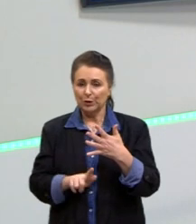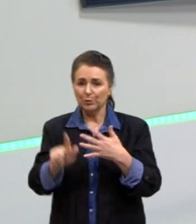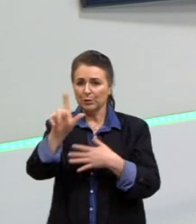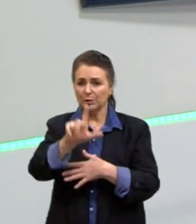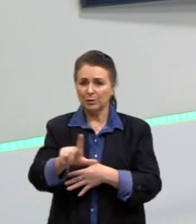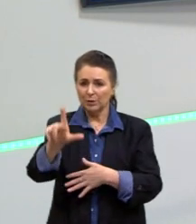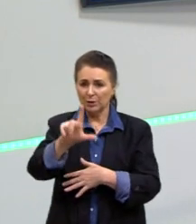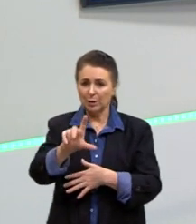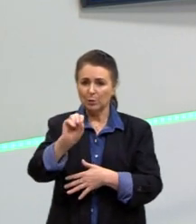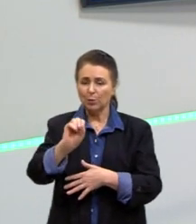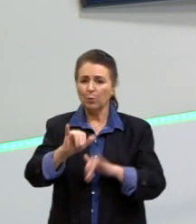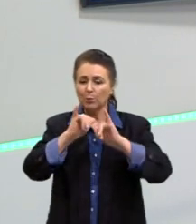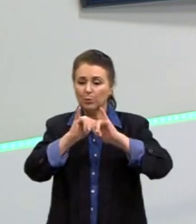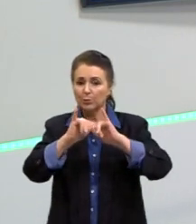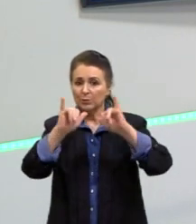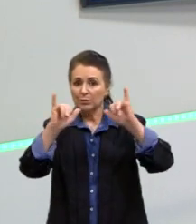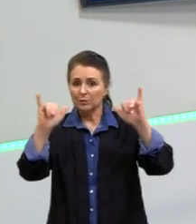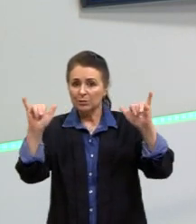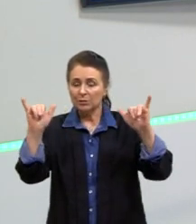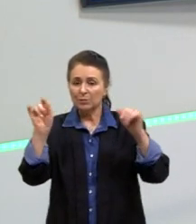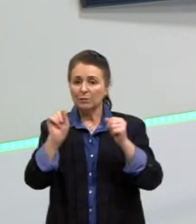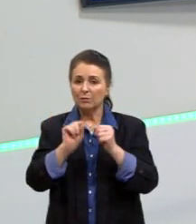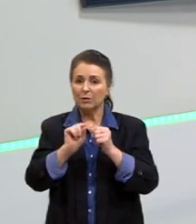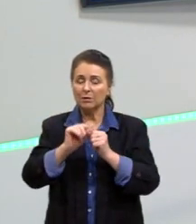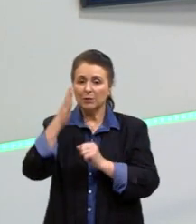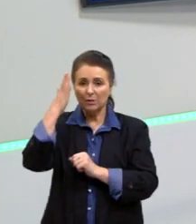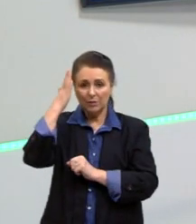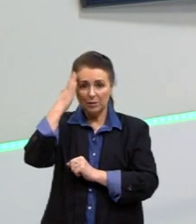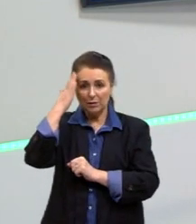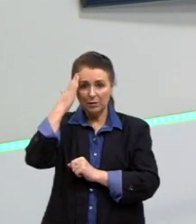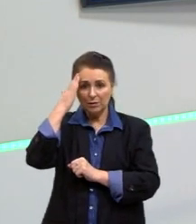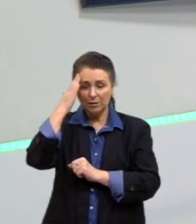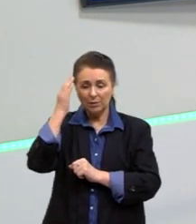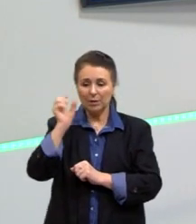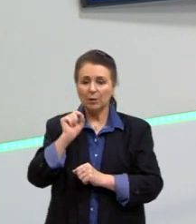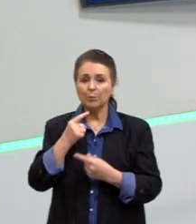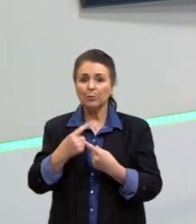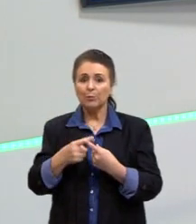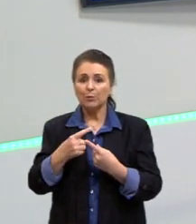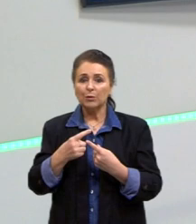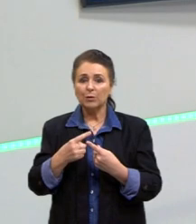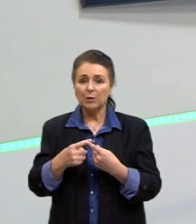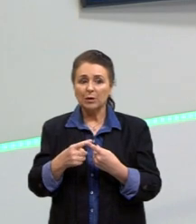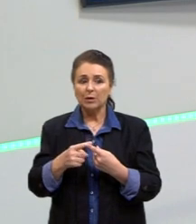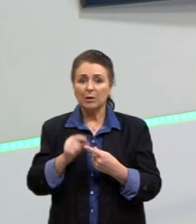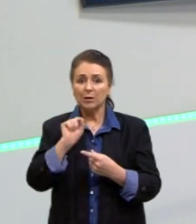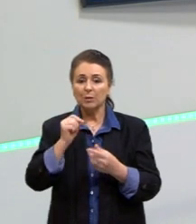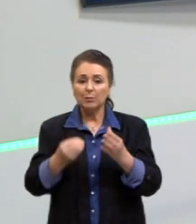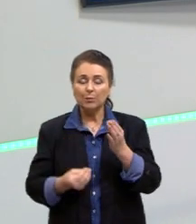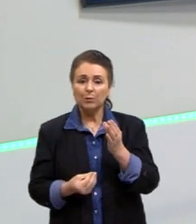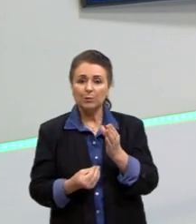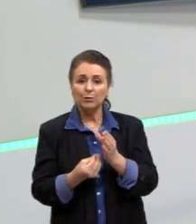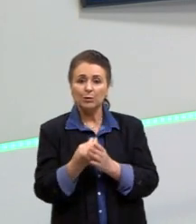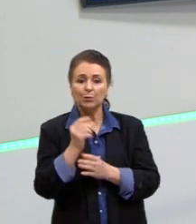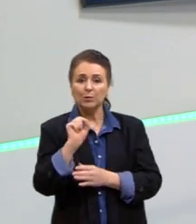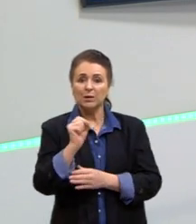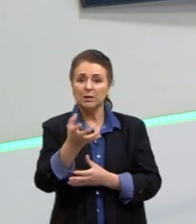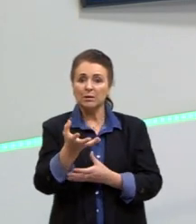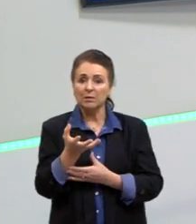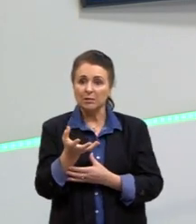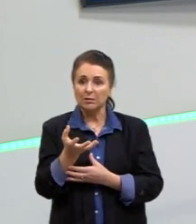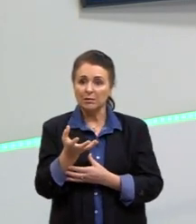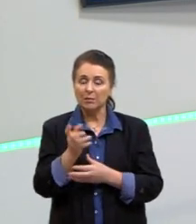gênero publicitário me faz também entender a intenção do produtor desse texto, para daí poder